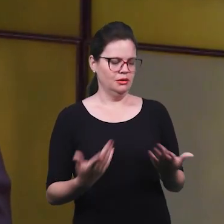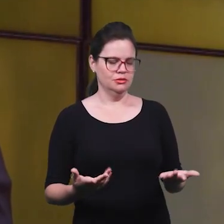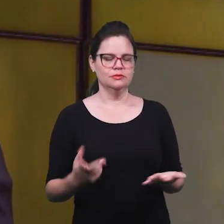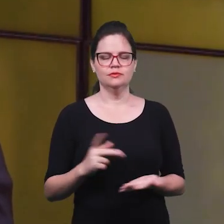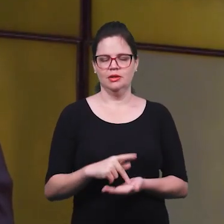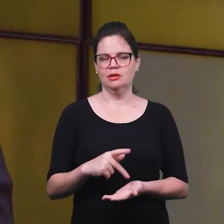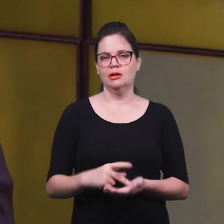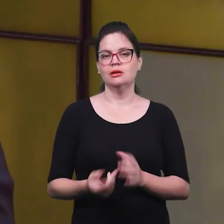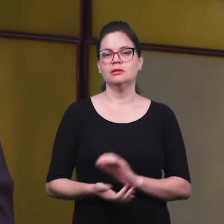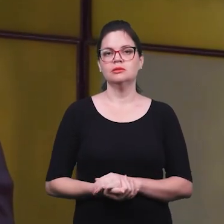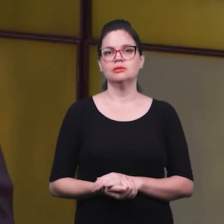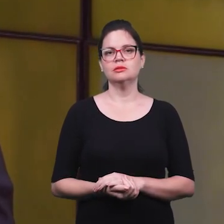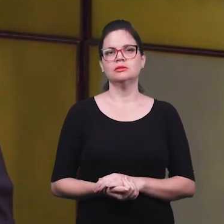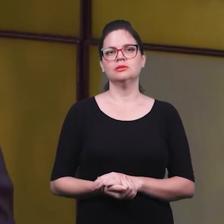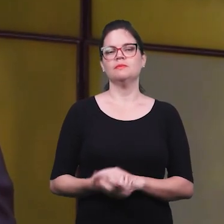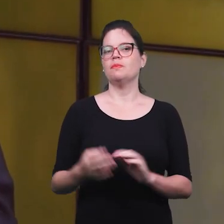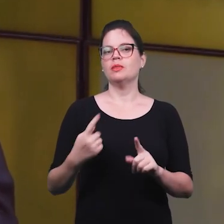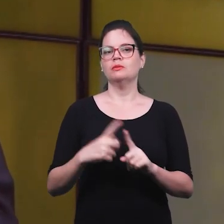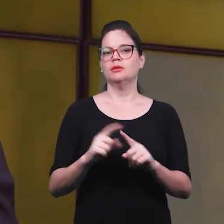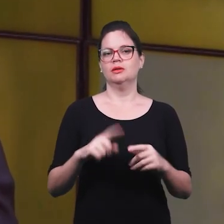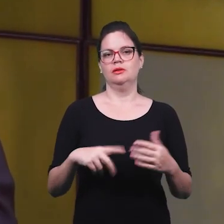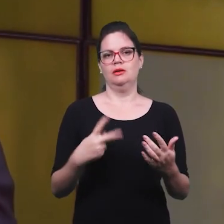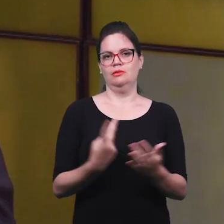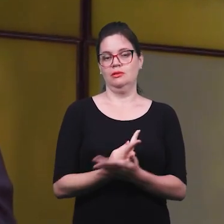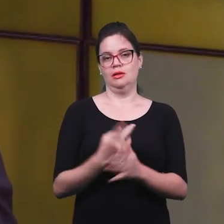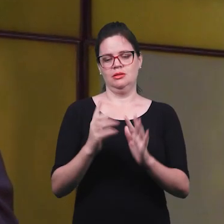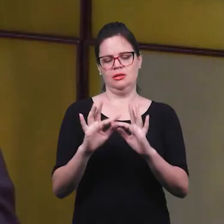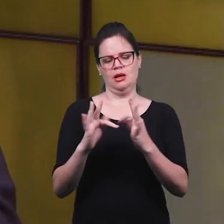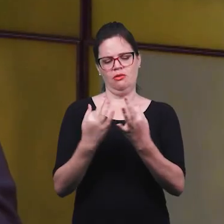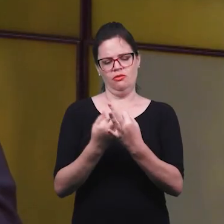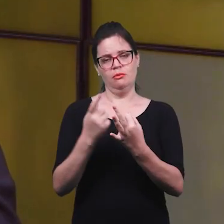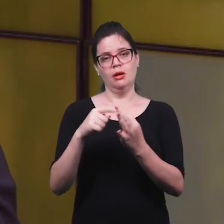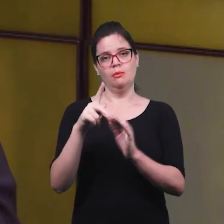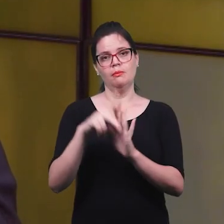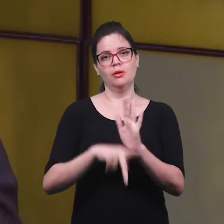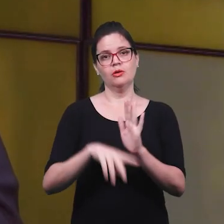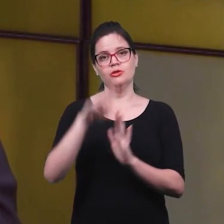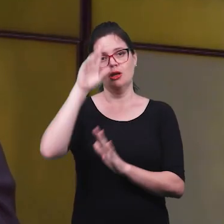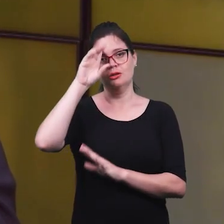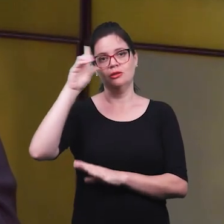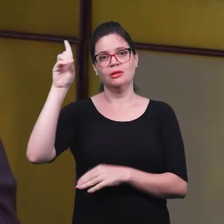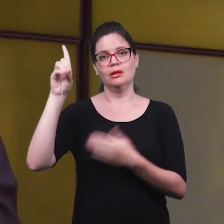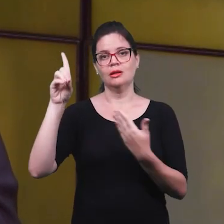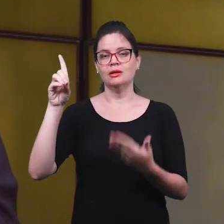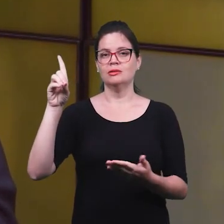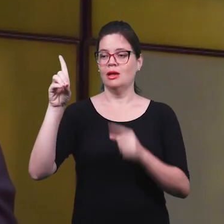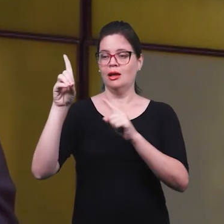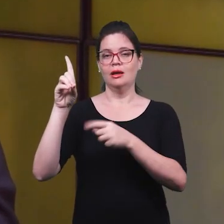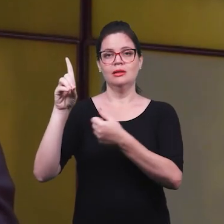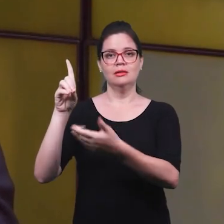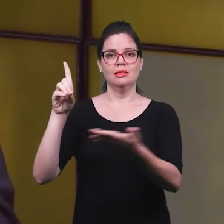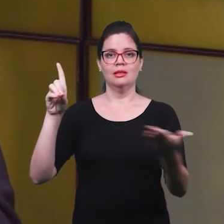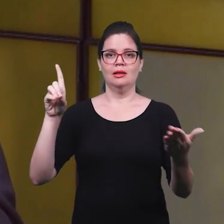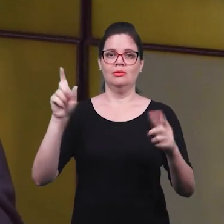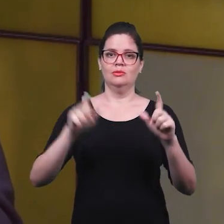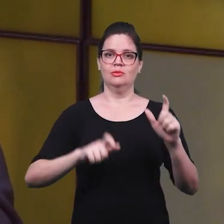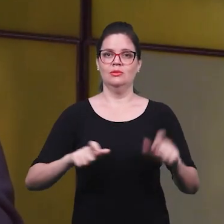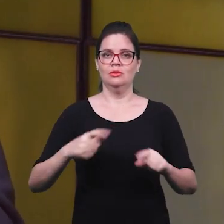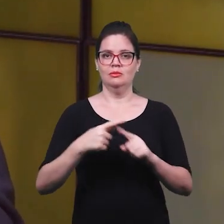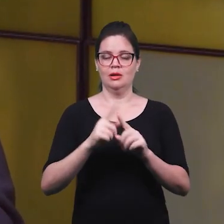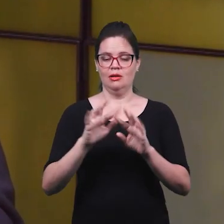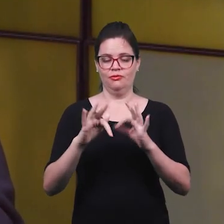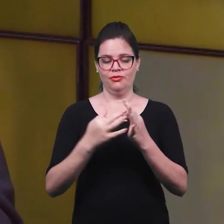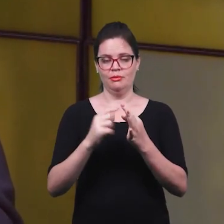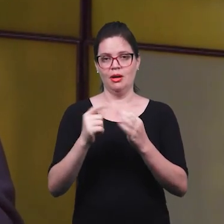Marcelo, porque, na verdade, a família é uma bênção que Deus deu ao homem. Na verdade, a família é o